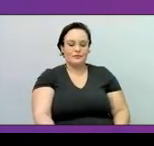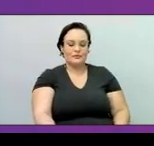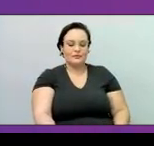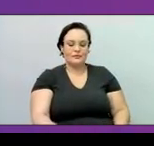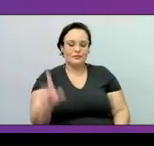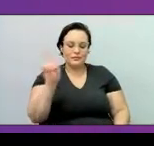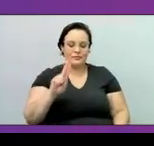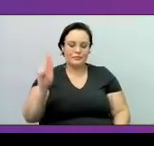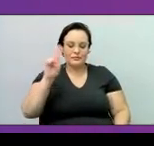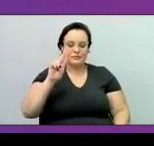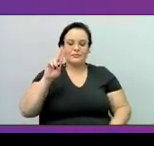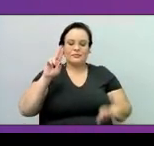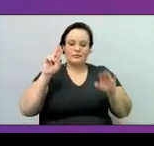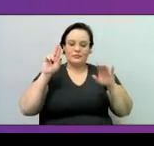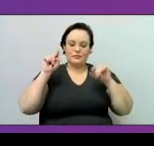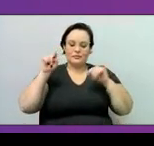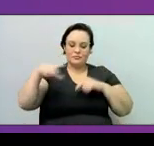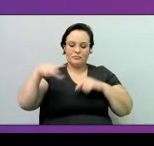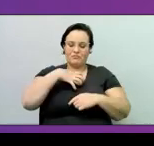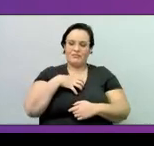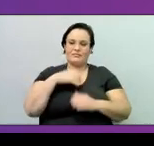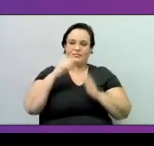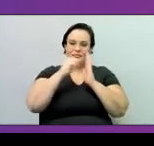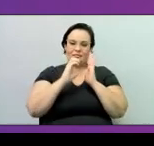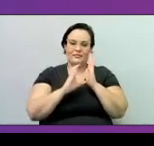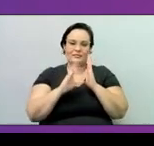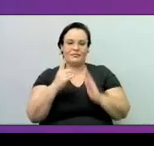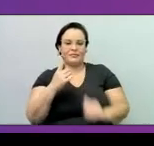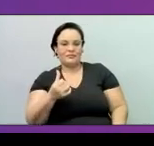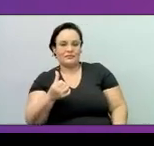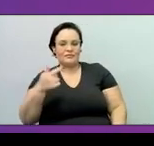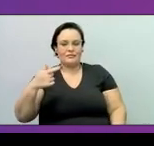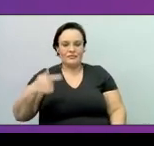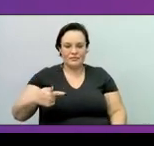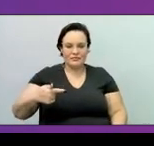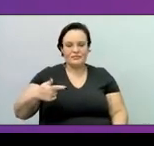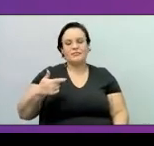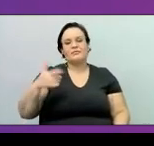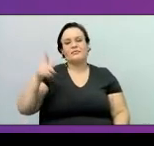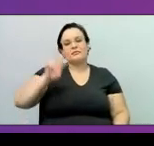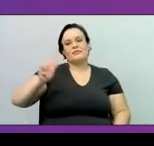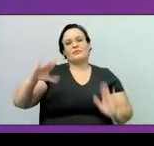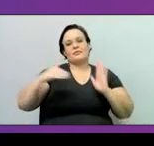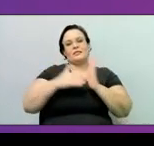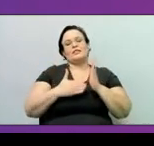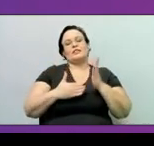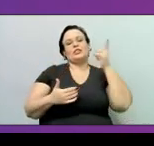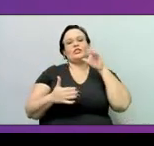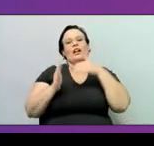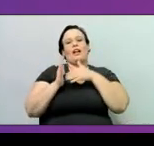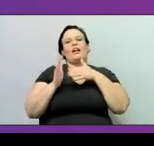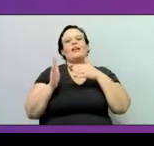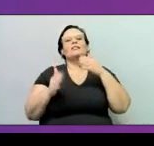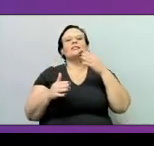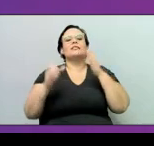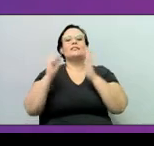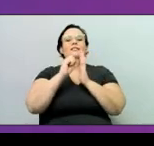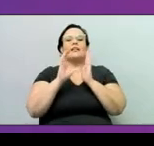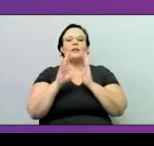dispositivo no século 16 17 as utilizava isso até chegar a fotografia no século 19 e tal e esse lugar é